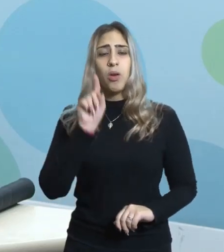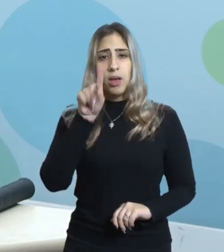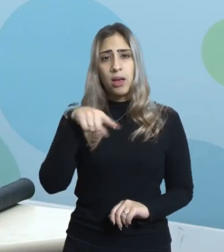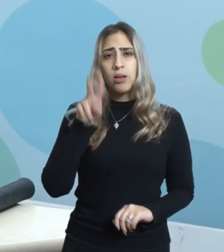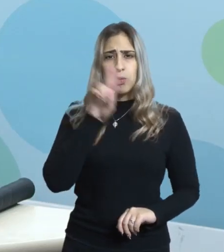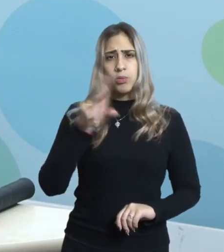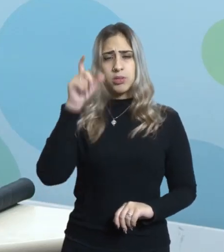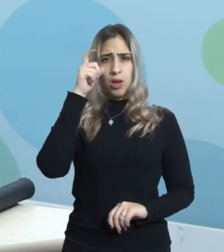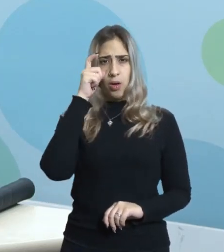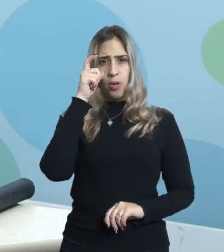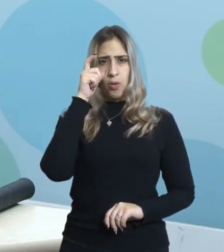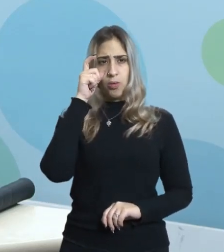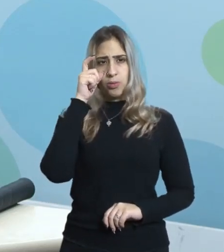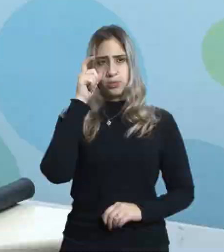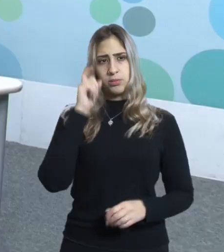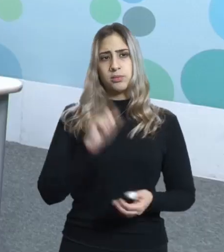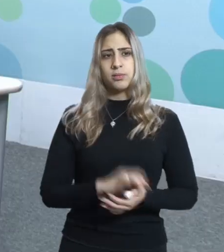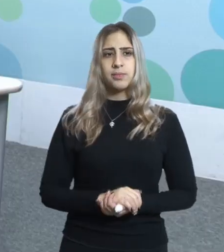usa óculos?